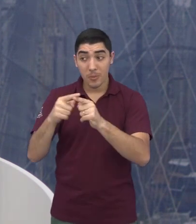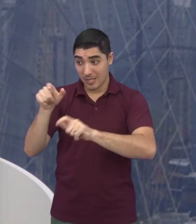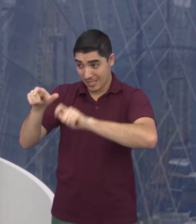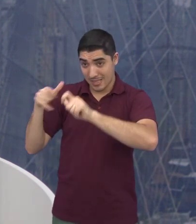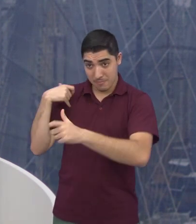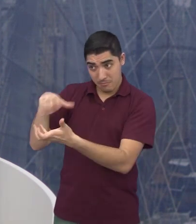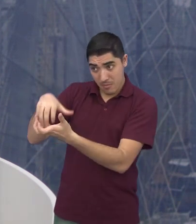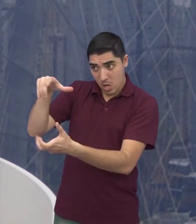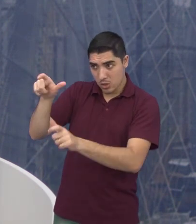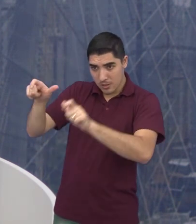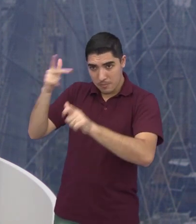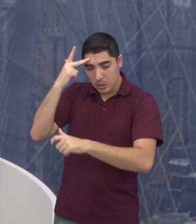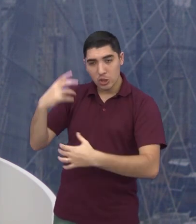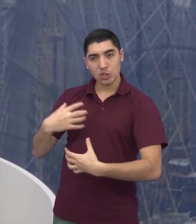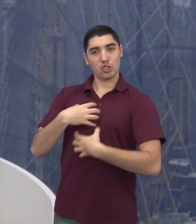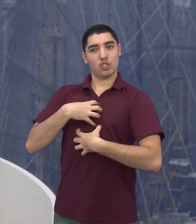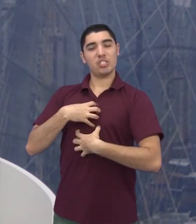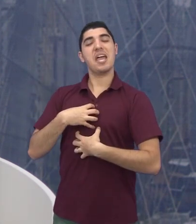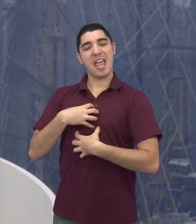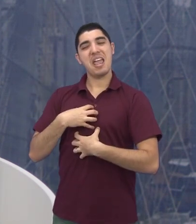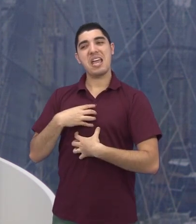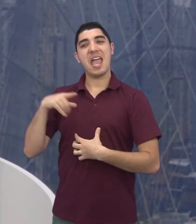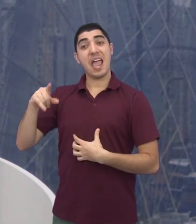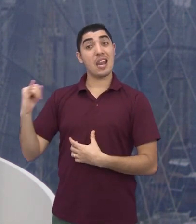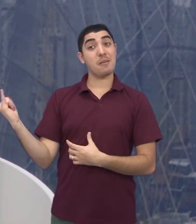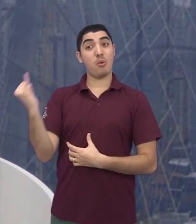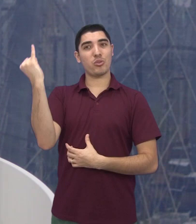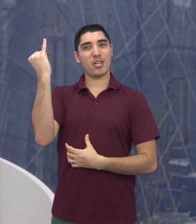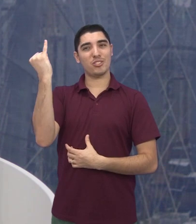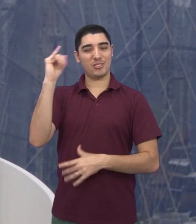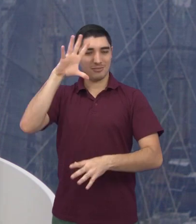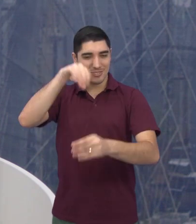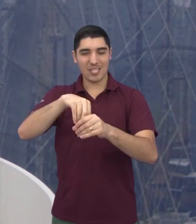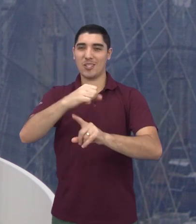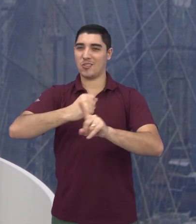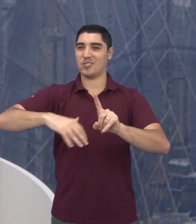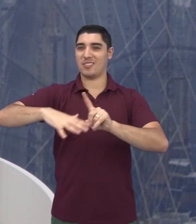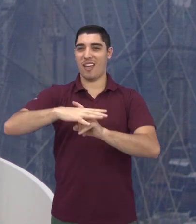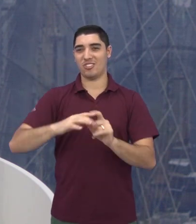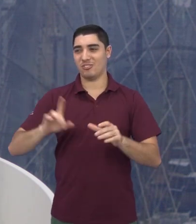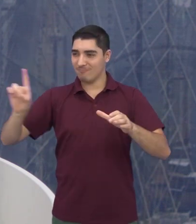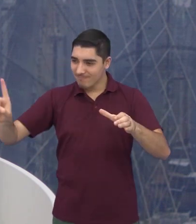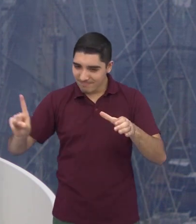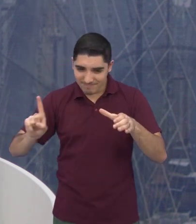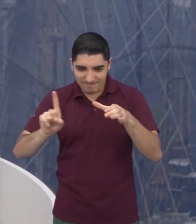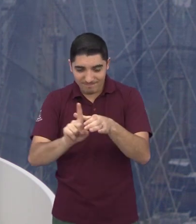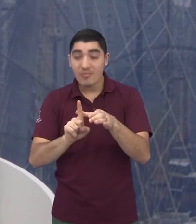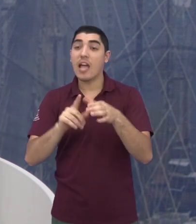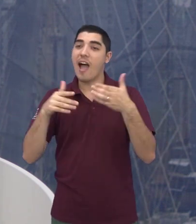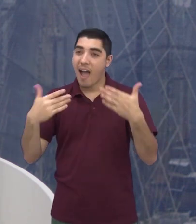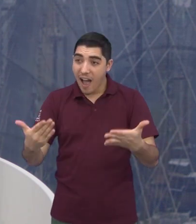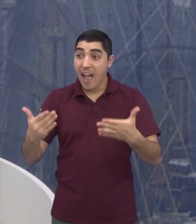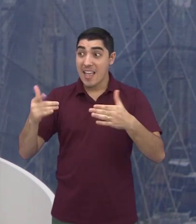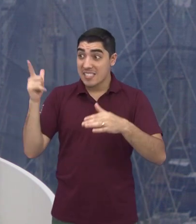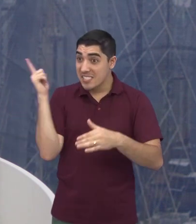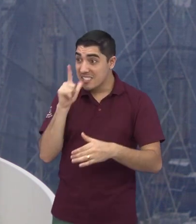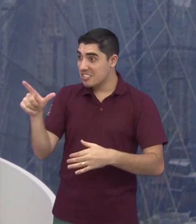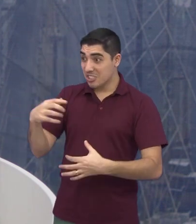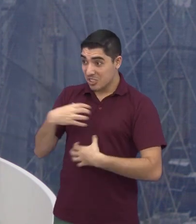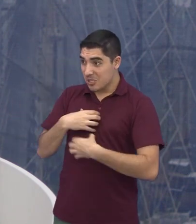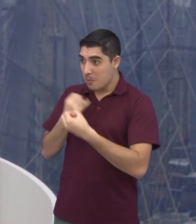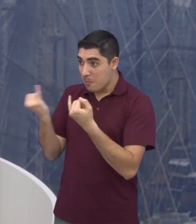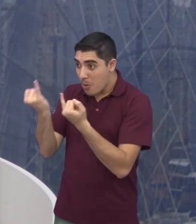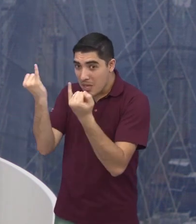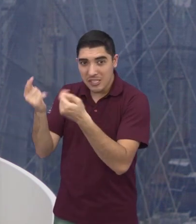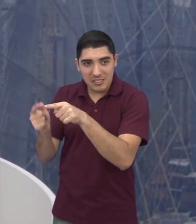idosas tenham a sensação de pertencimento, de segurança, né, e aí sim nós estaremos